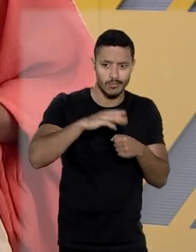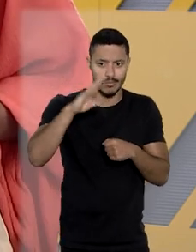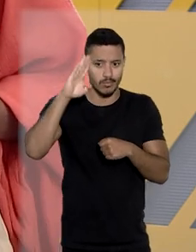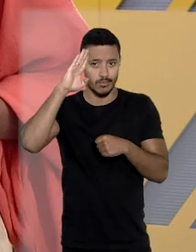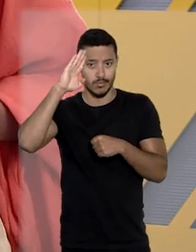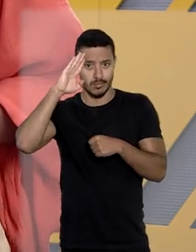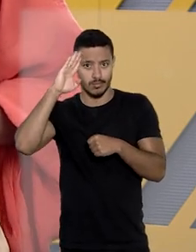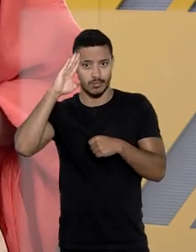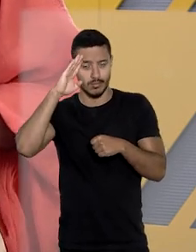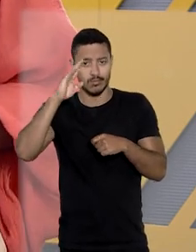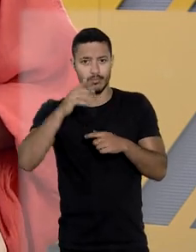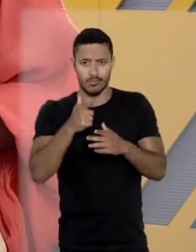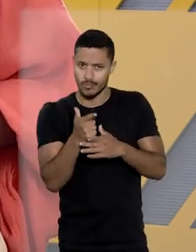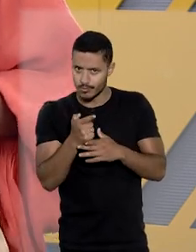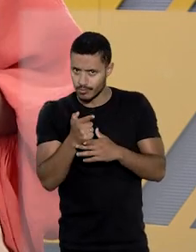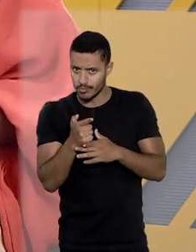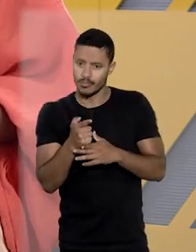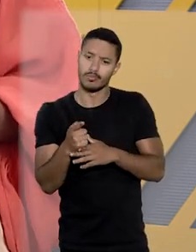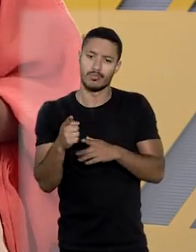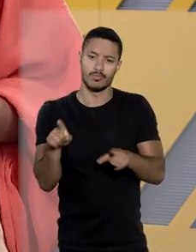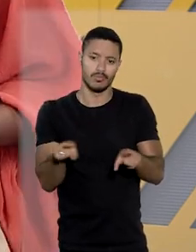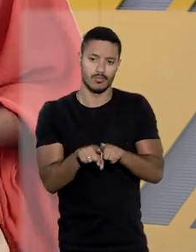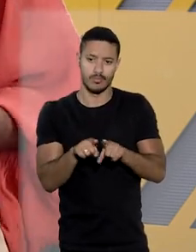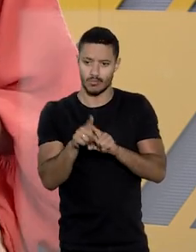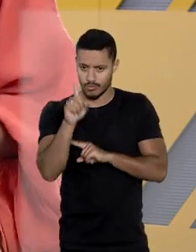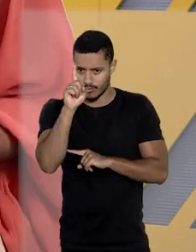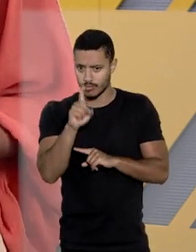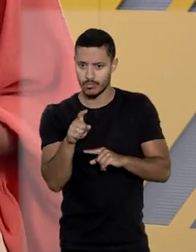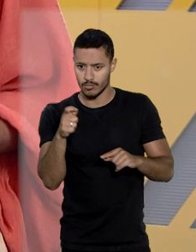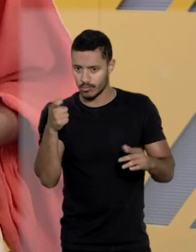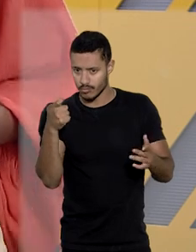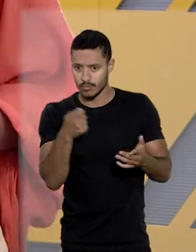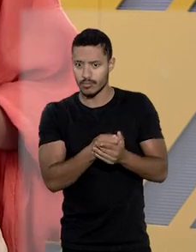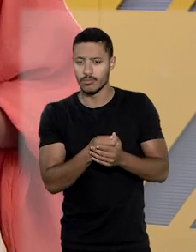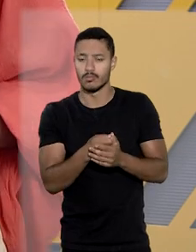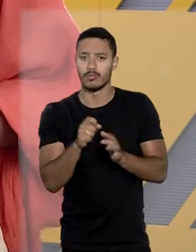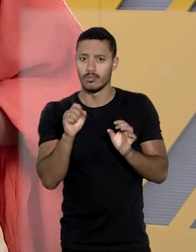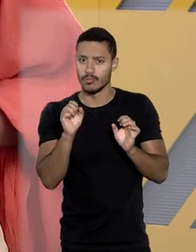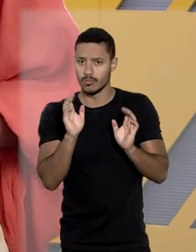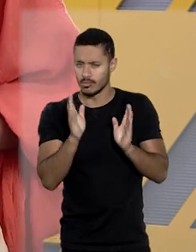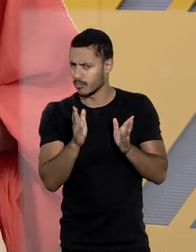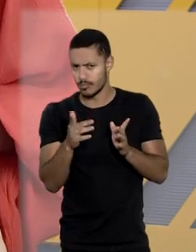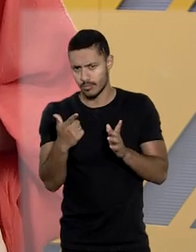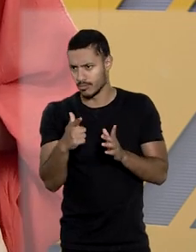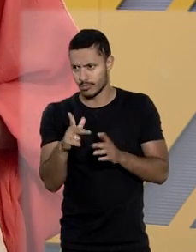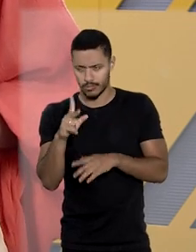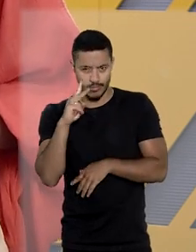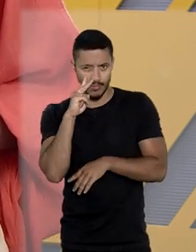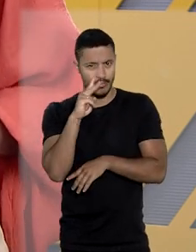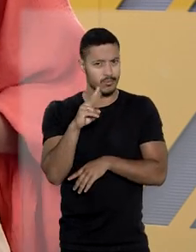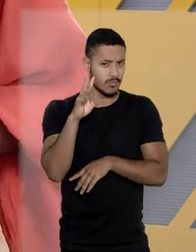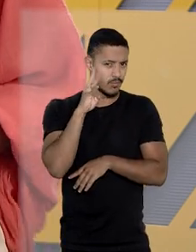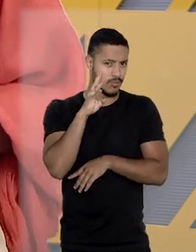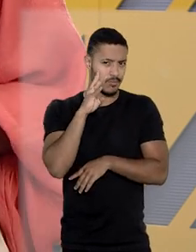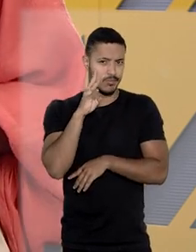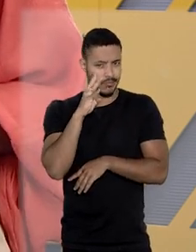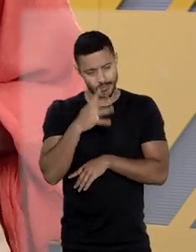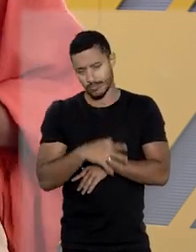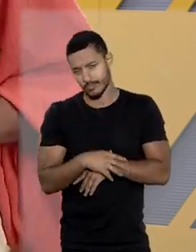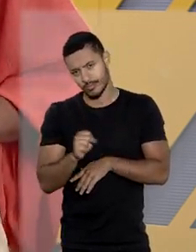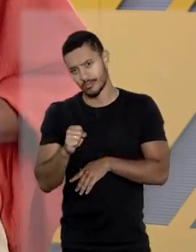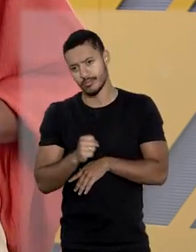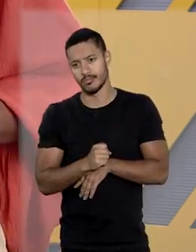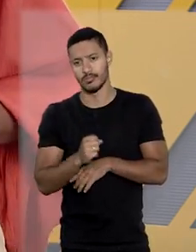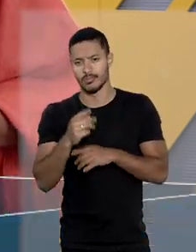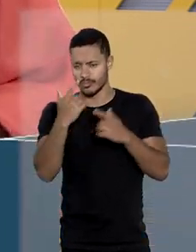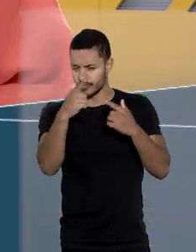serviço ativo das Forças Armadas e nem direito à remuneração, já que não há previsão legal nesse sentido.